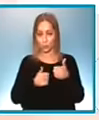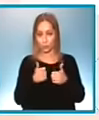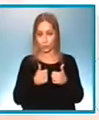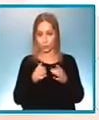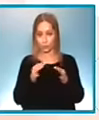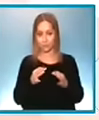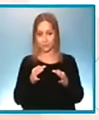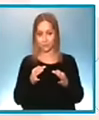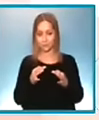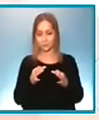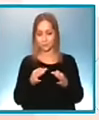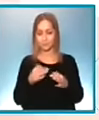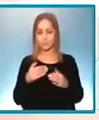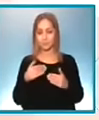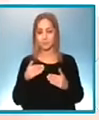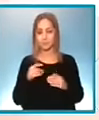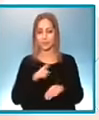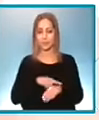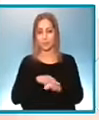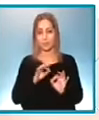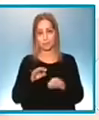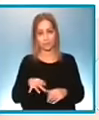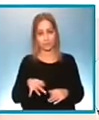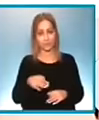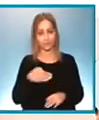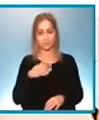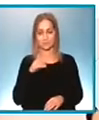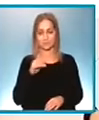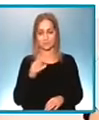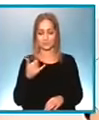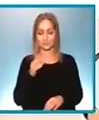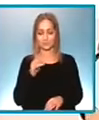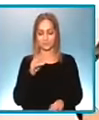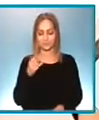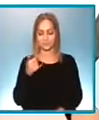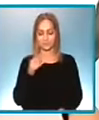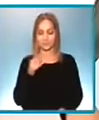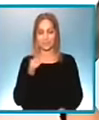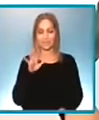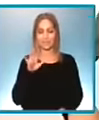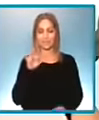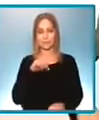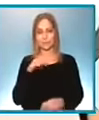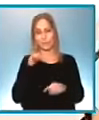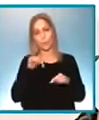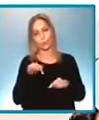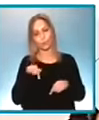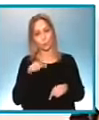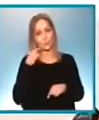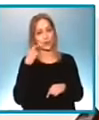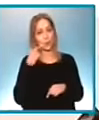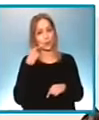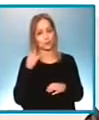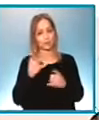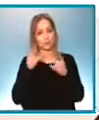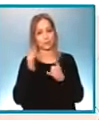certeza é para lembrar que estamos quase a fechar as linhas. 760, 20, 60, 20. São 5 mil euros hoje. Atenção que hoje é quarta-feira. A